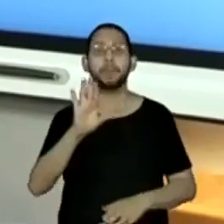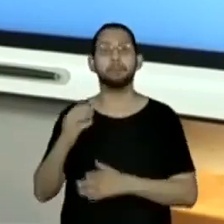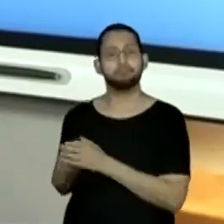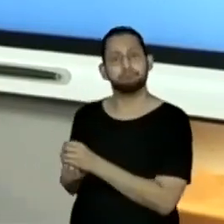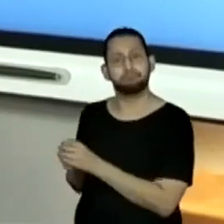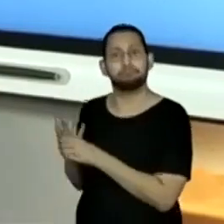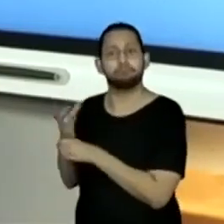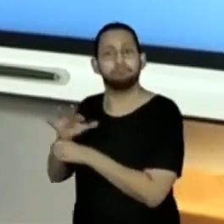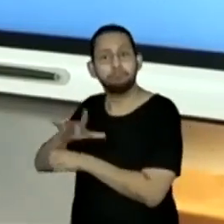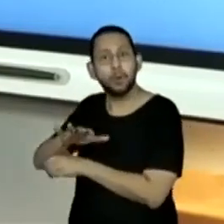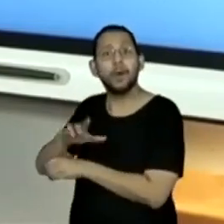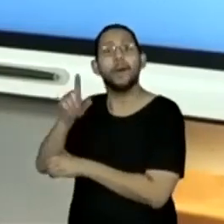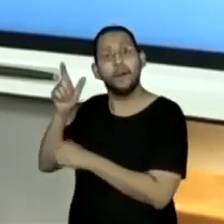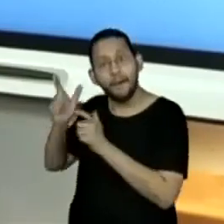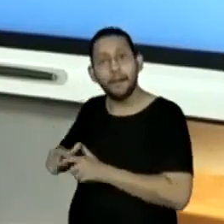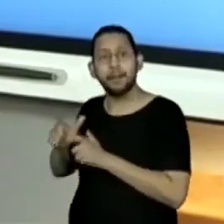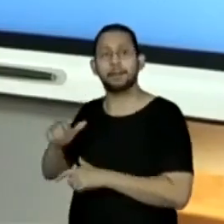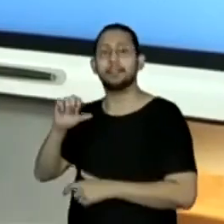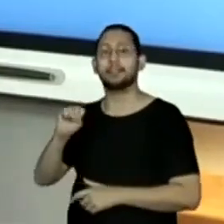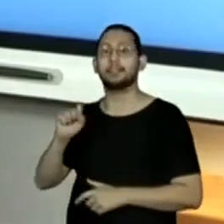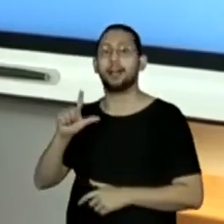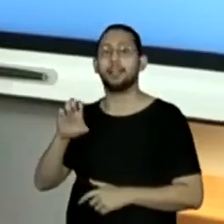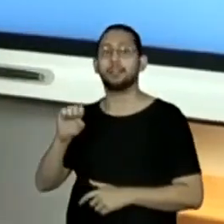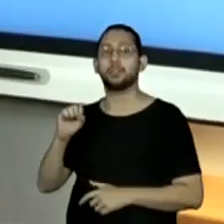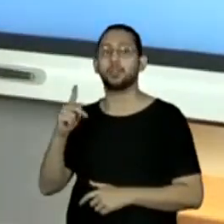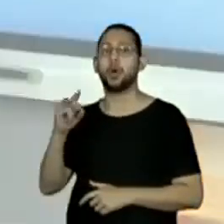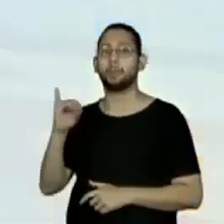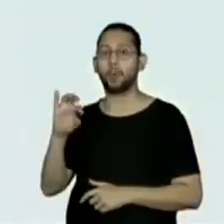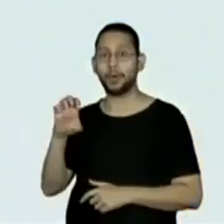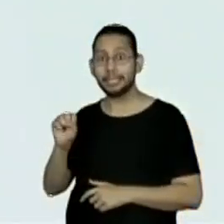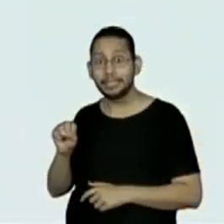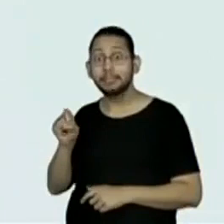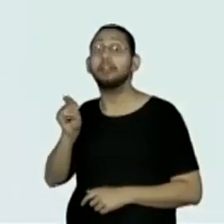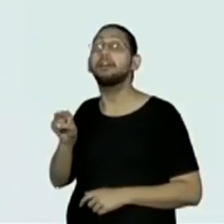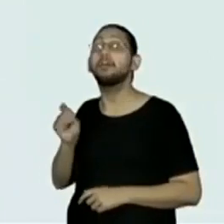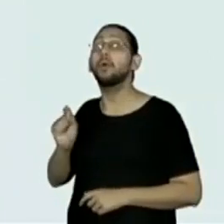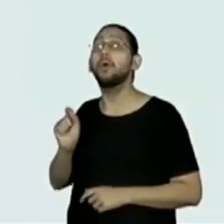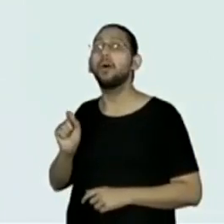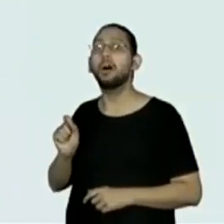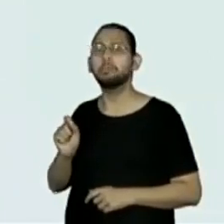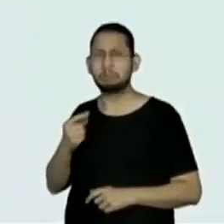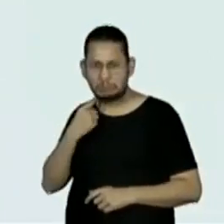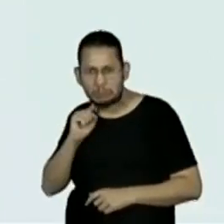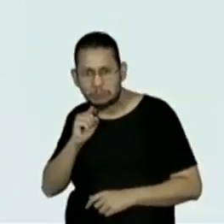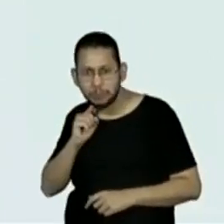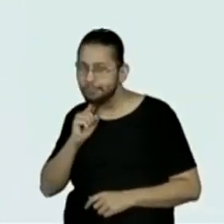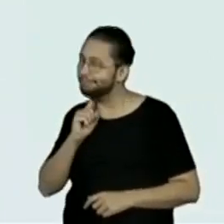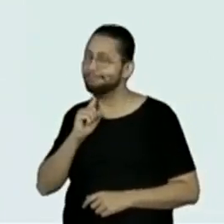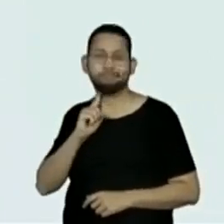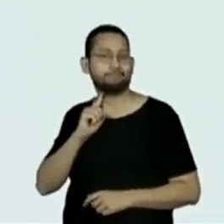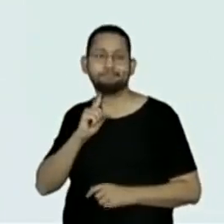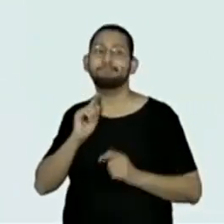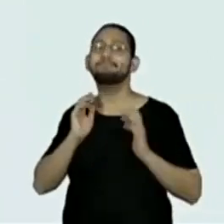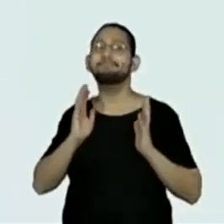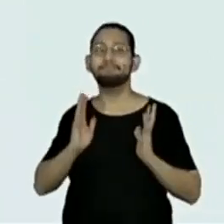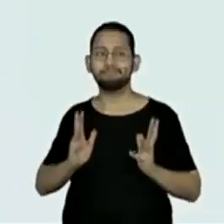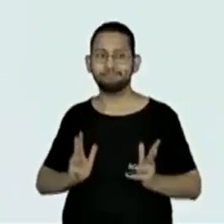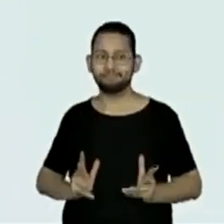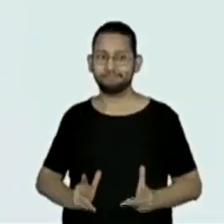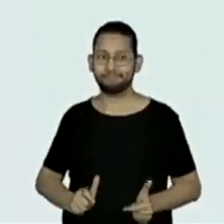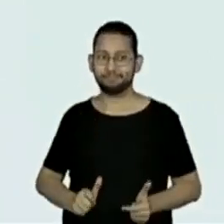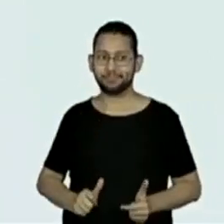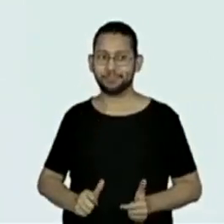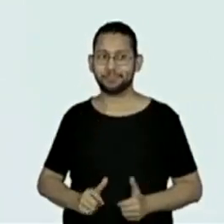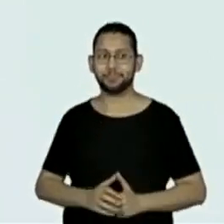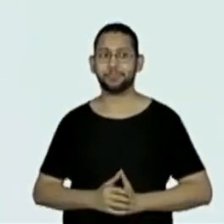de Salesópolis e ele vai começar, e ele nasce limpo. Olha só, ele nasce limpo.